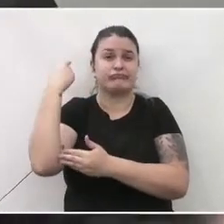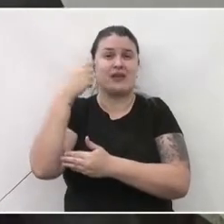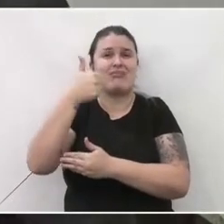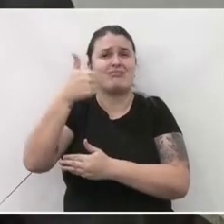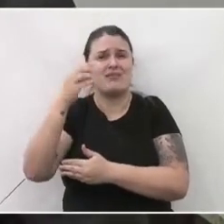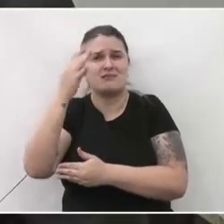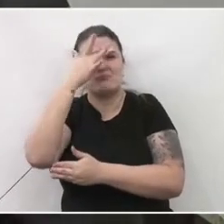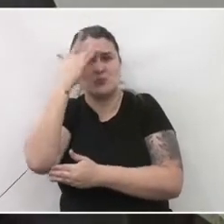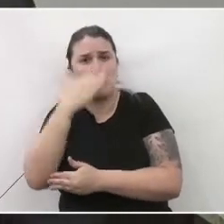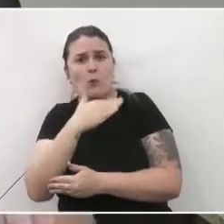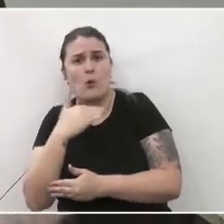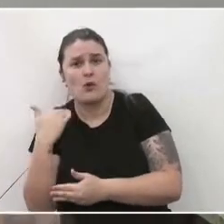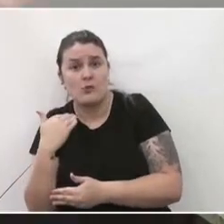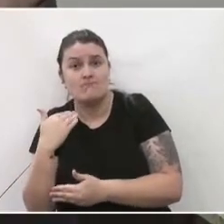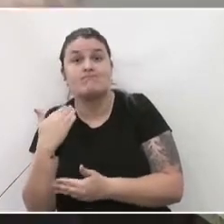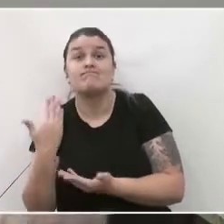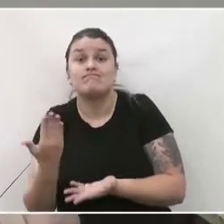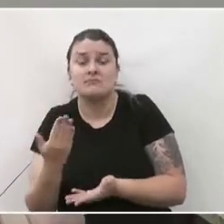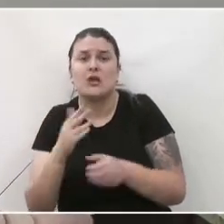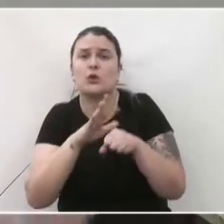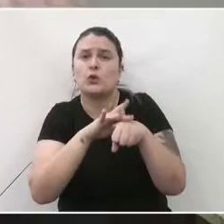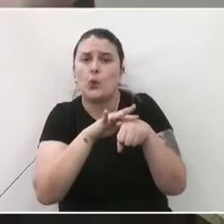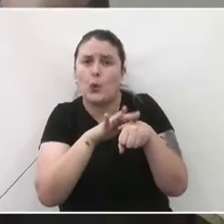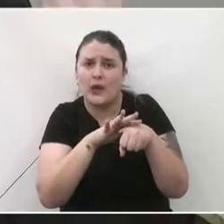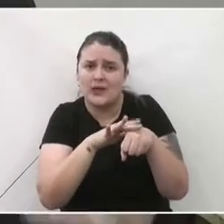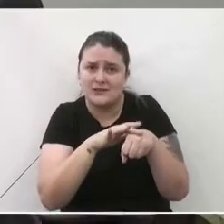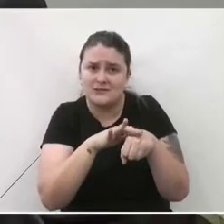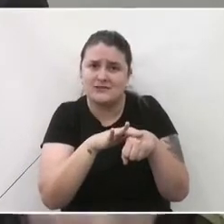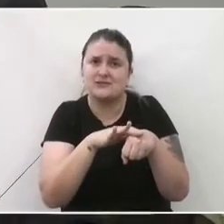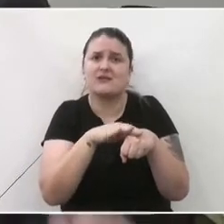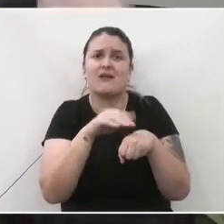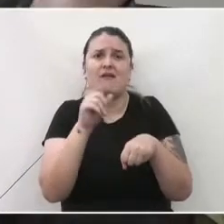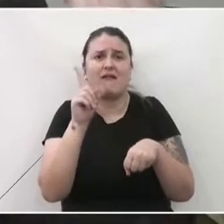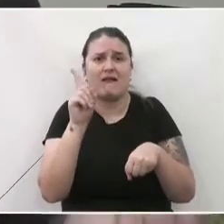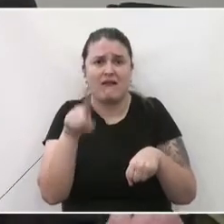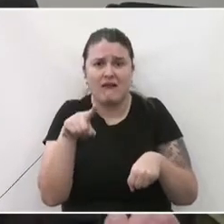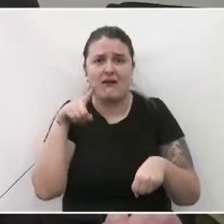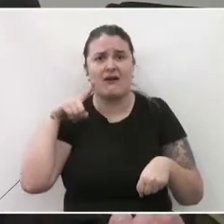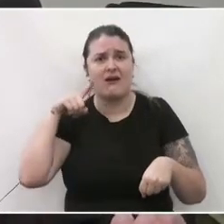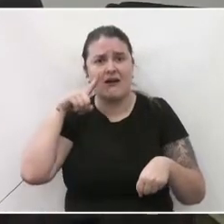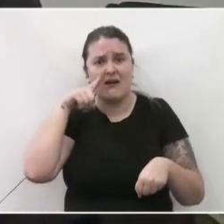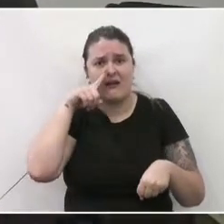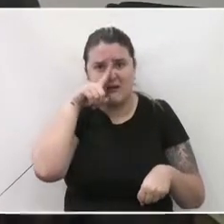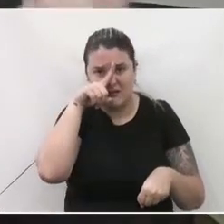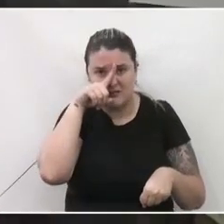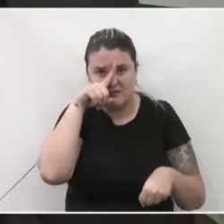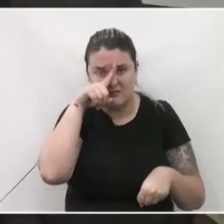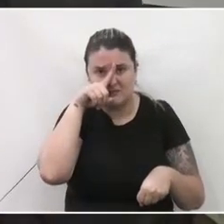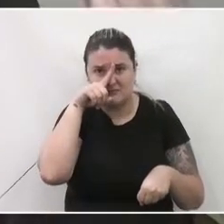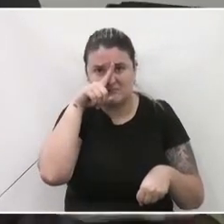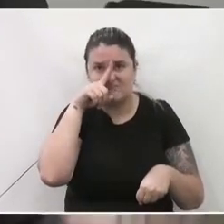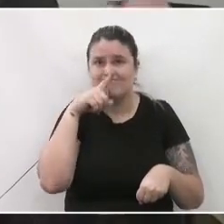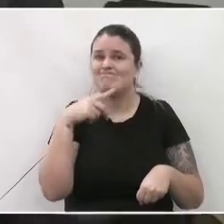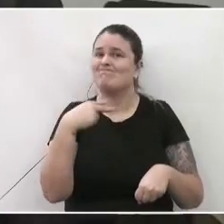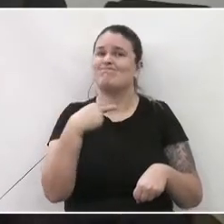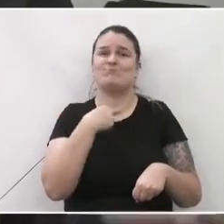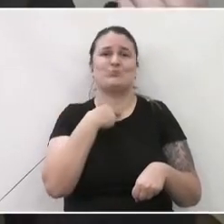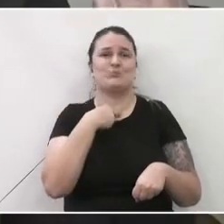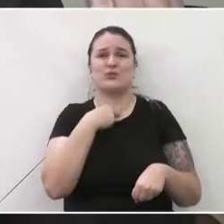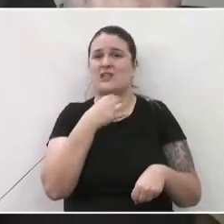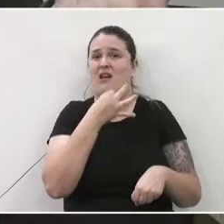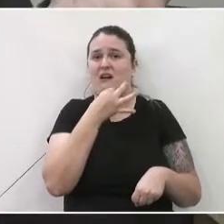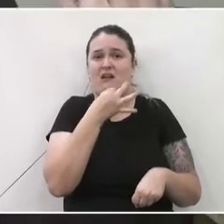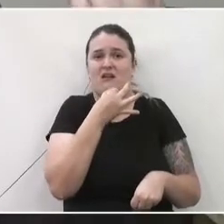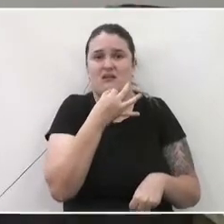10 óbitos. Então, essa doença, ela é extremamente grave. Nós não podemos achar